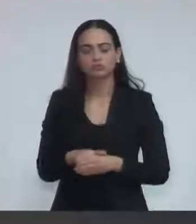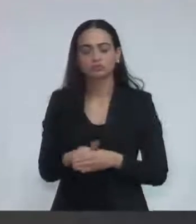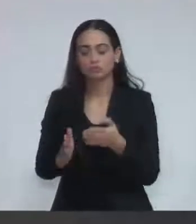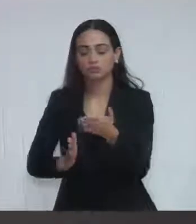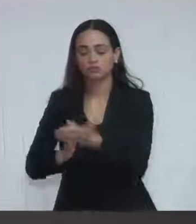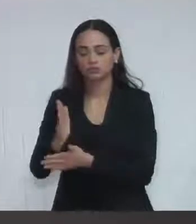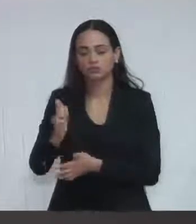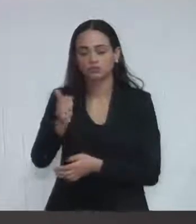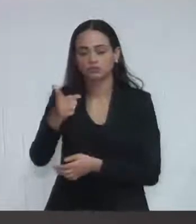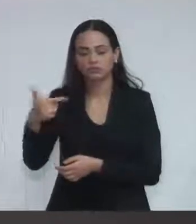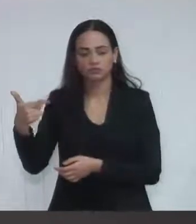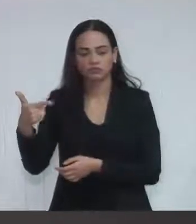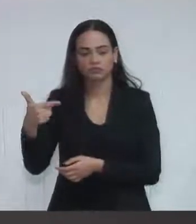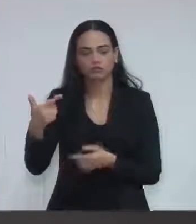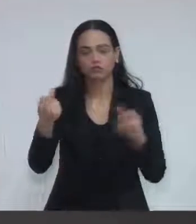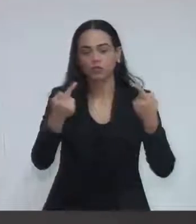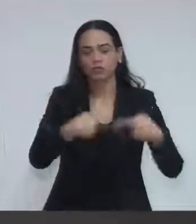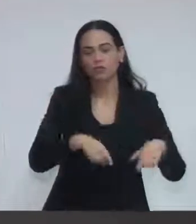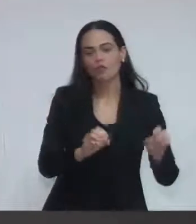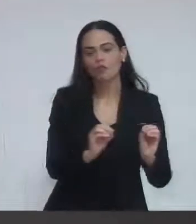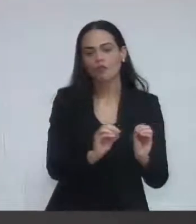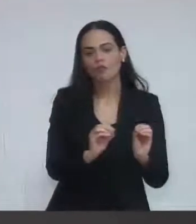por 12 votos favoráveis, nenhum em contrário.